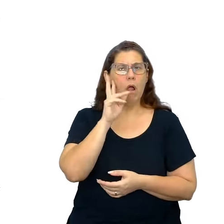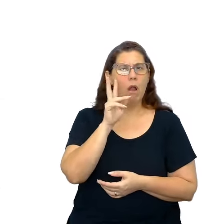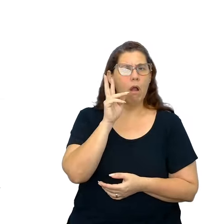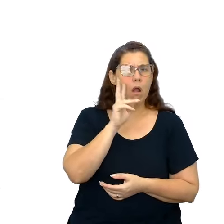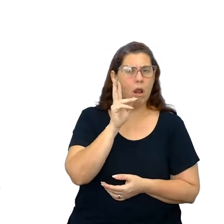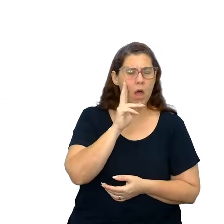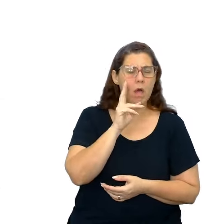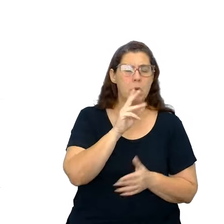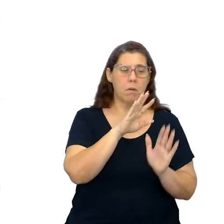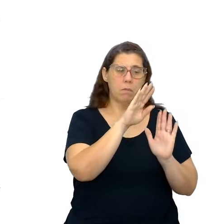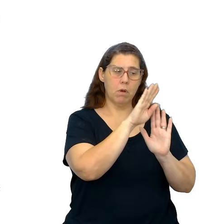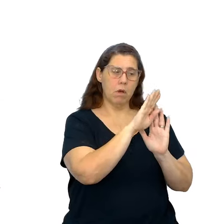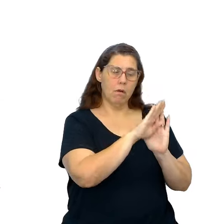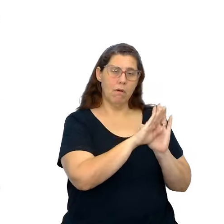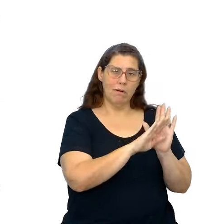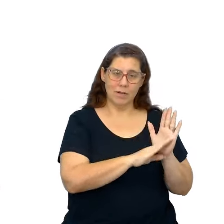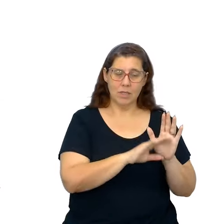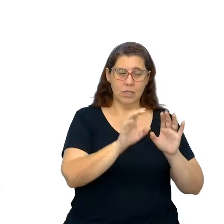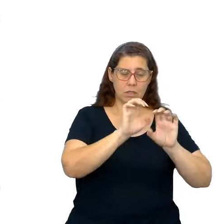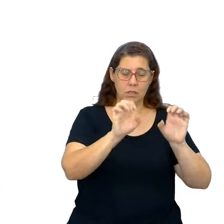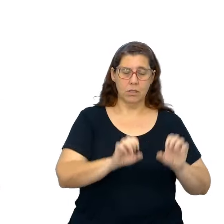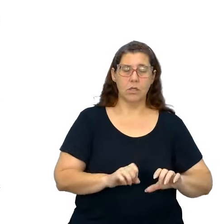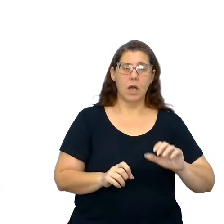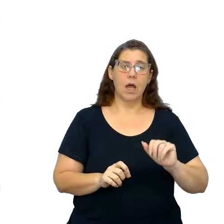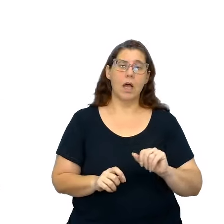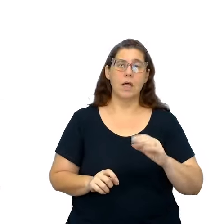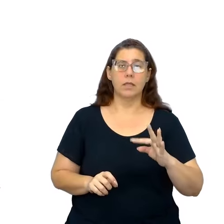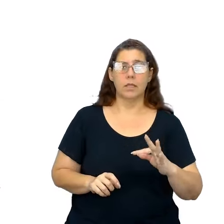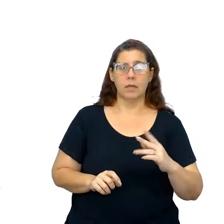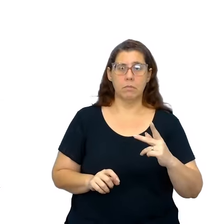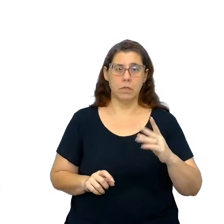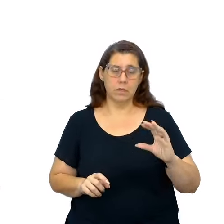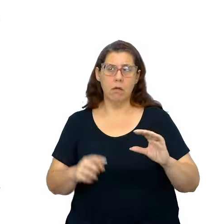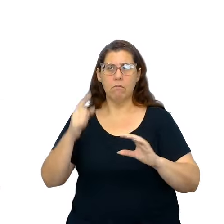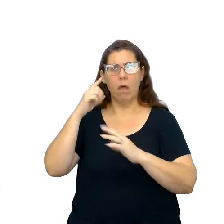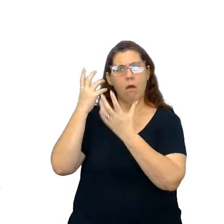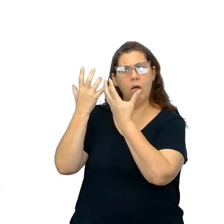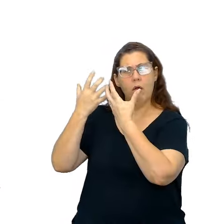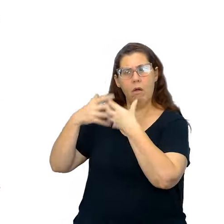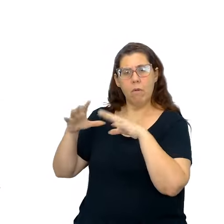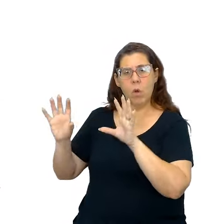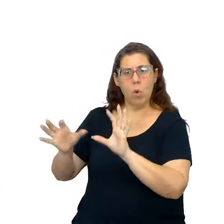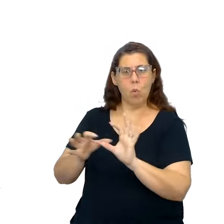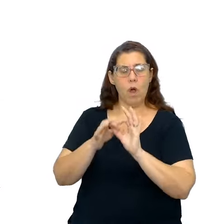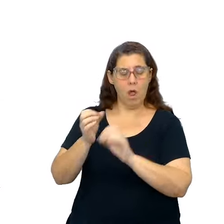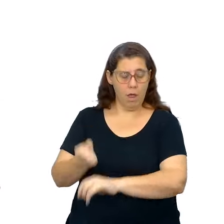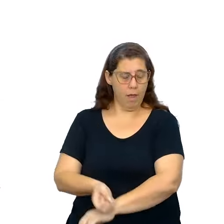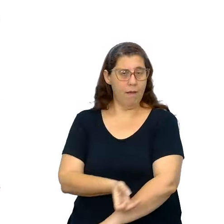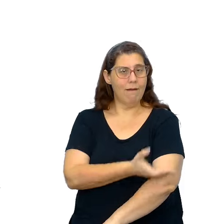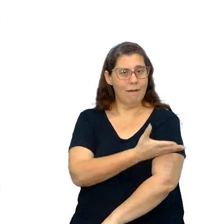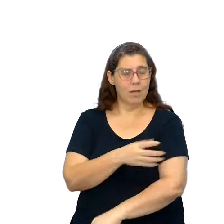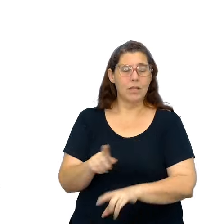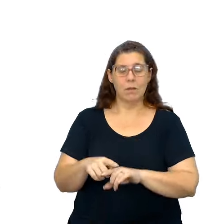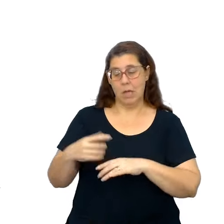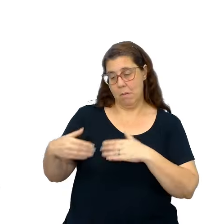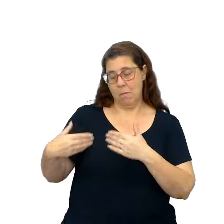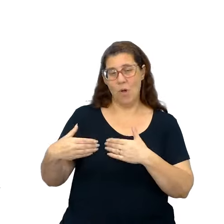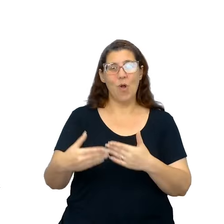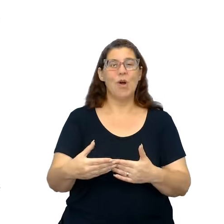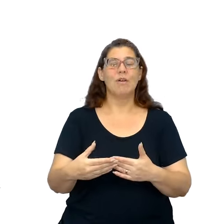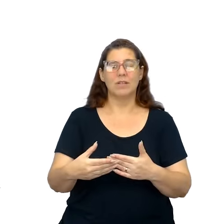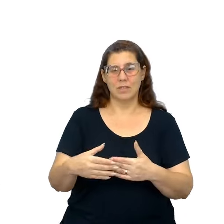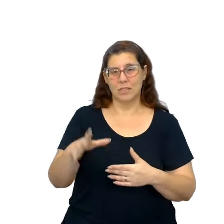revisitamos os cronogramas e a estruturação da TPC, refletimos sobre a relação entre emoção e o processo de